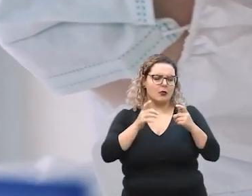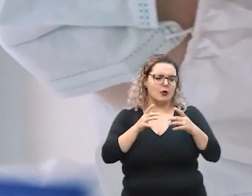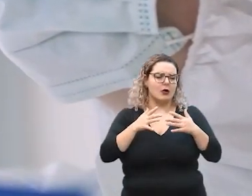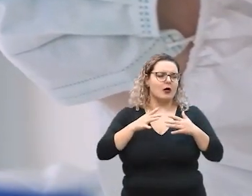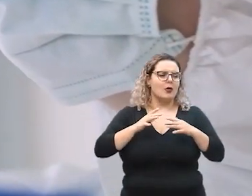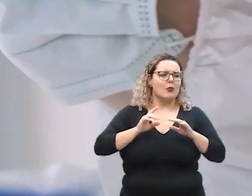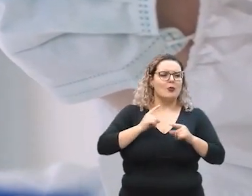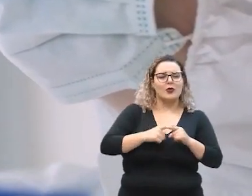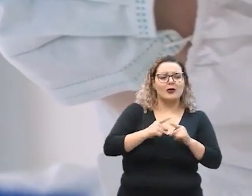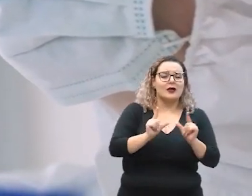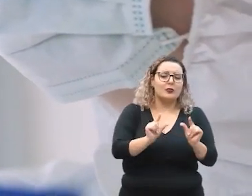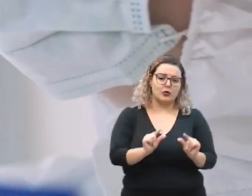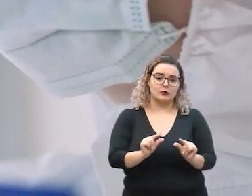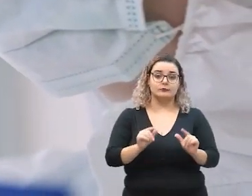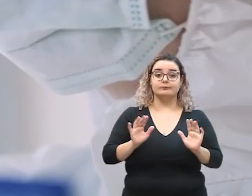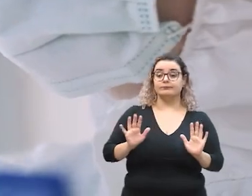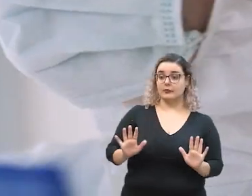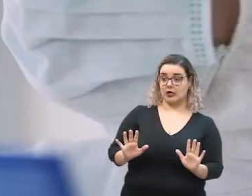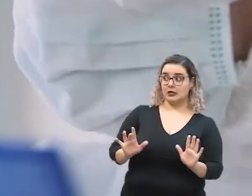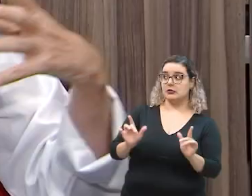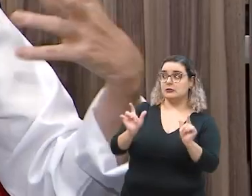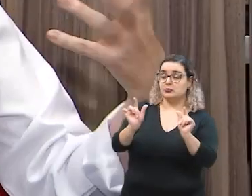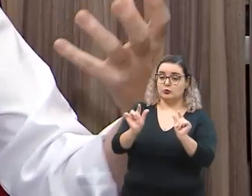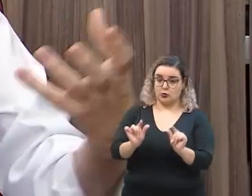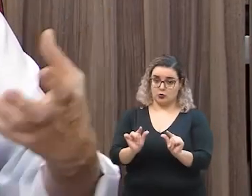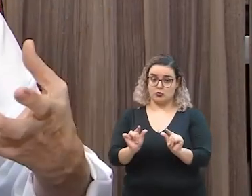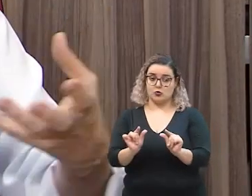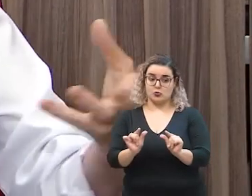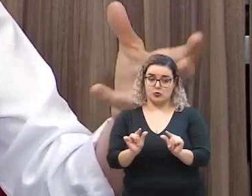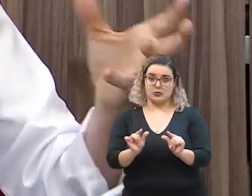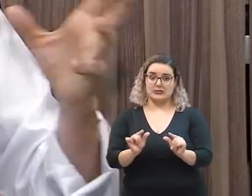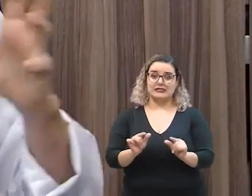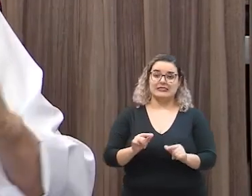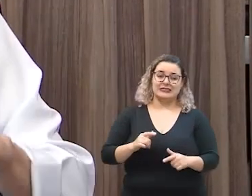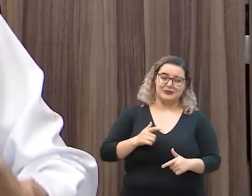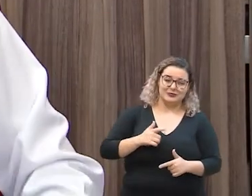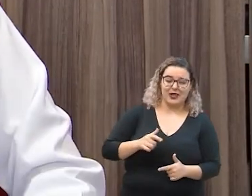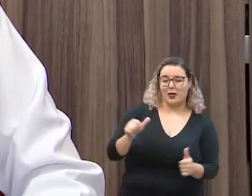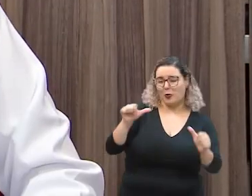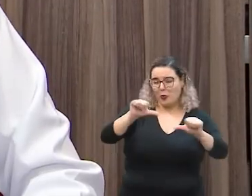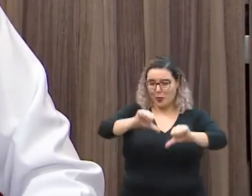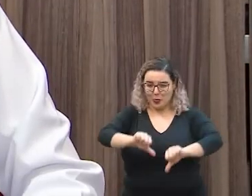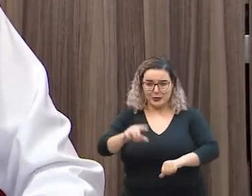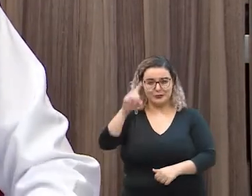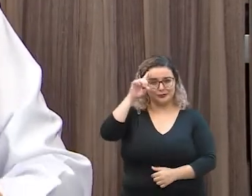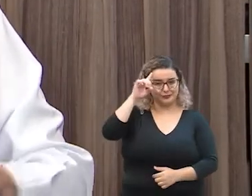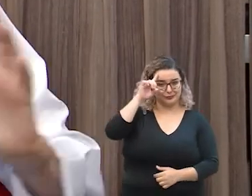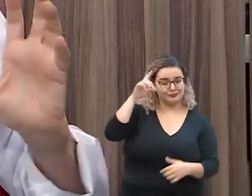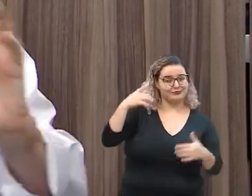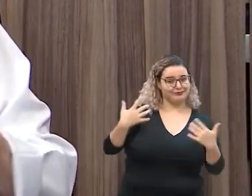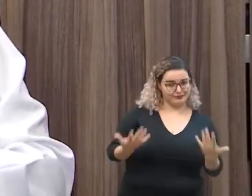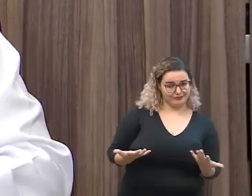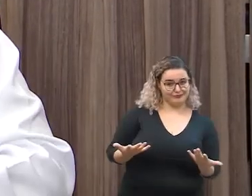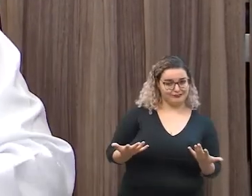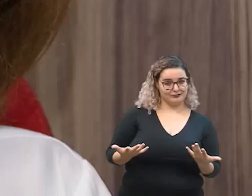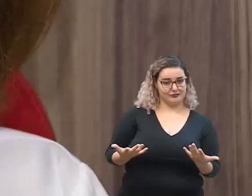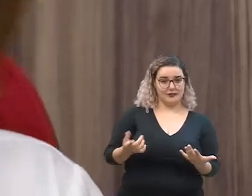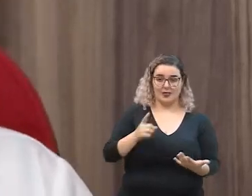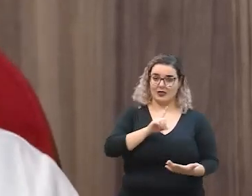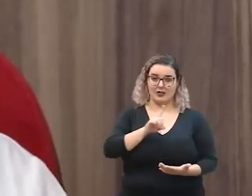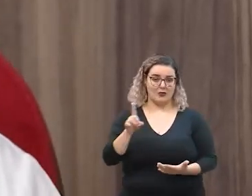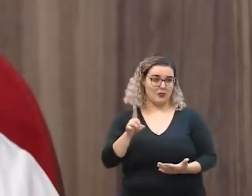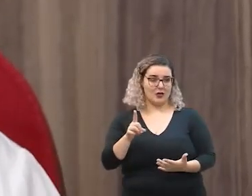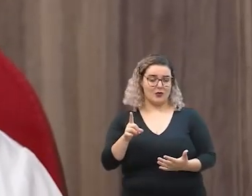é suficiente para prejudicar o dia a dia, diz essa pneumologista. Fibrose pulmonar, segundo ela, não é